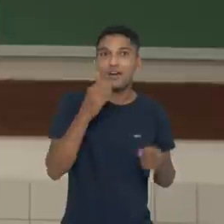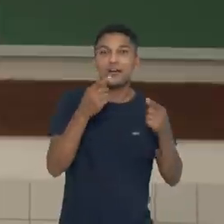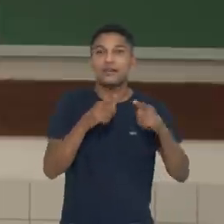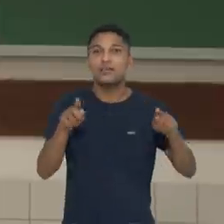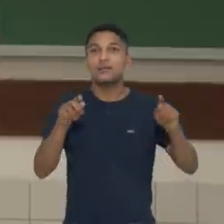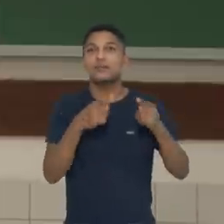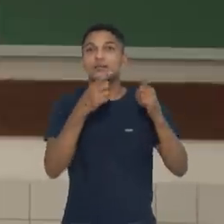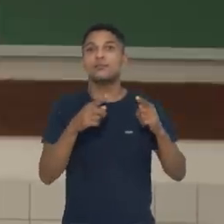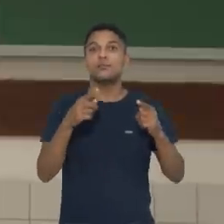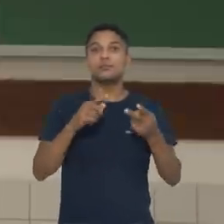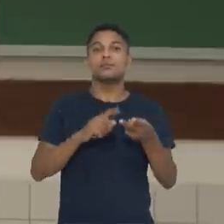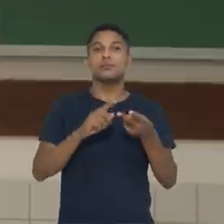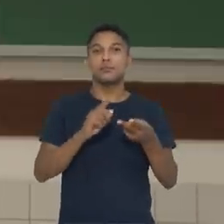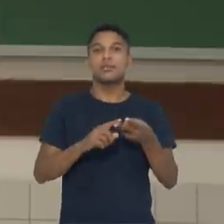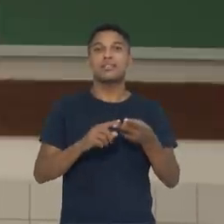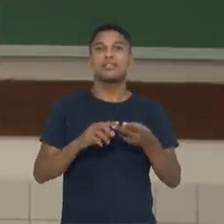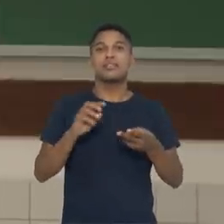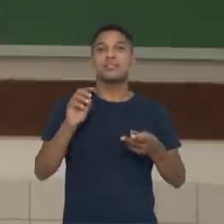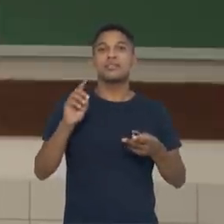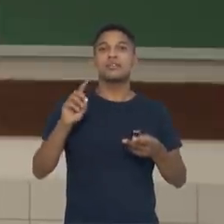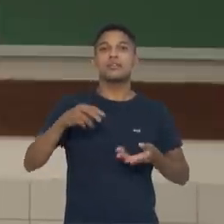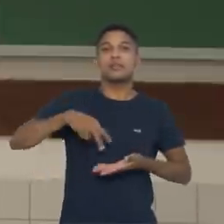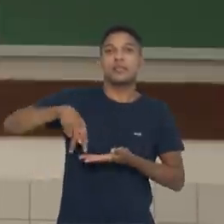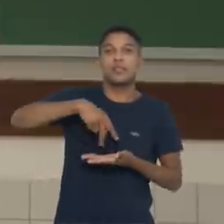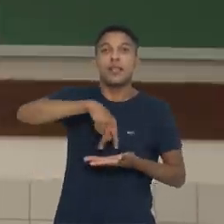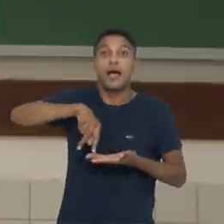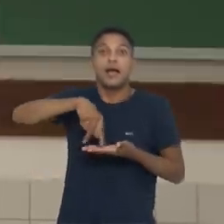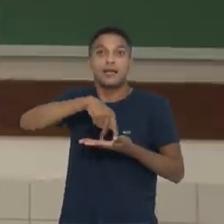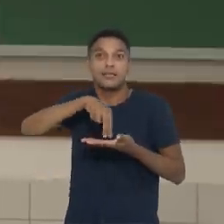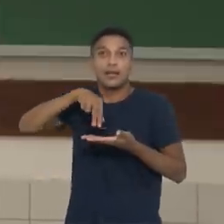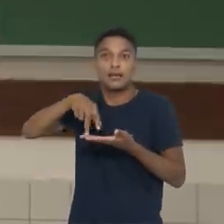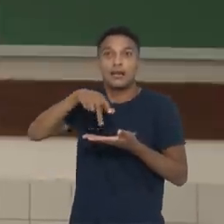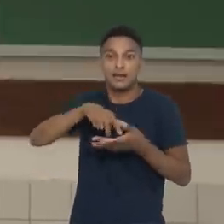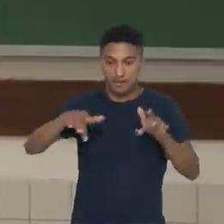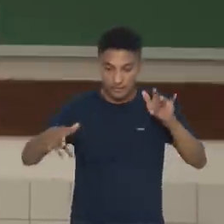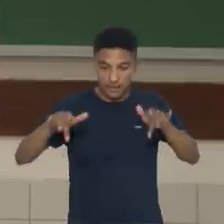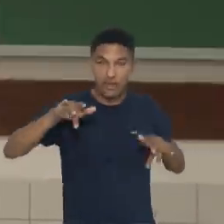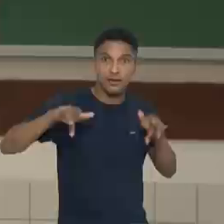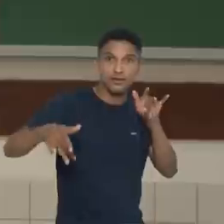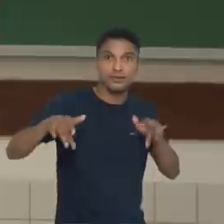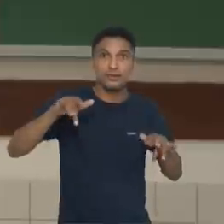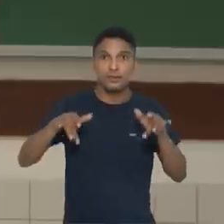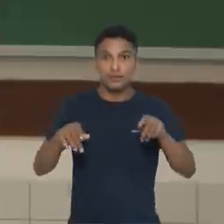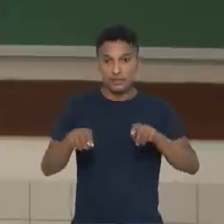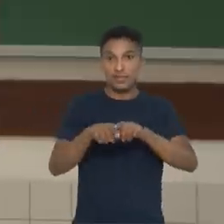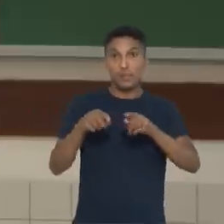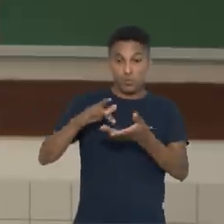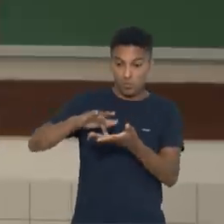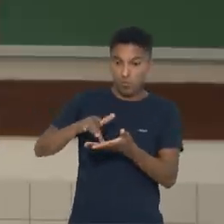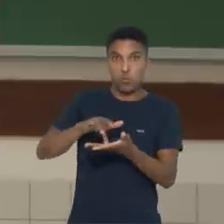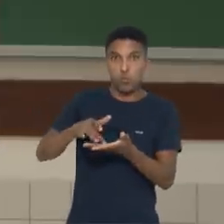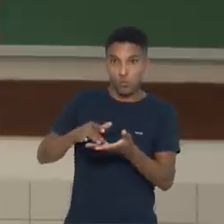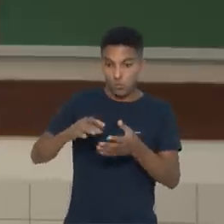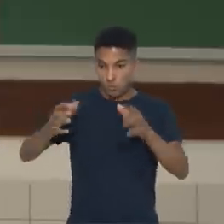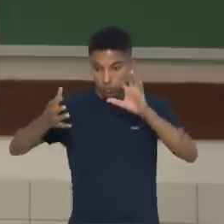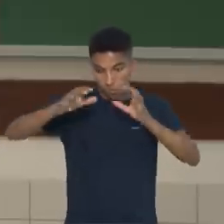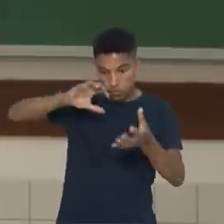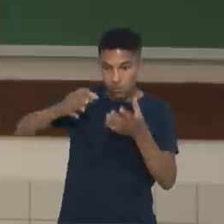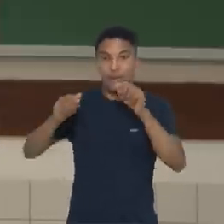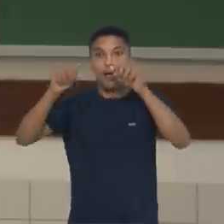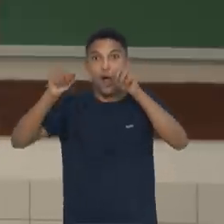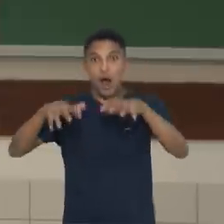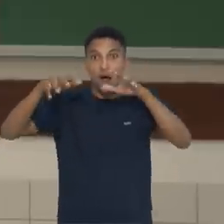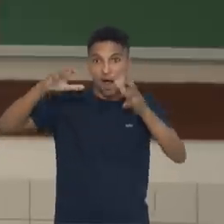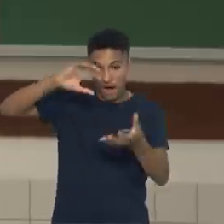fazendo domínio, né, dos animais, né, então magias, né, a questão do ilusionismo, mágicas. Então eles